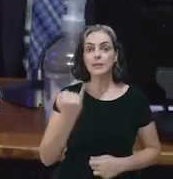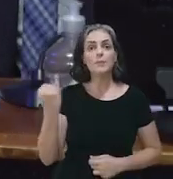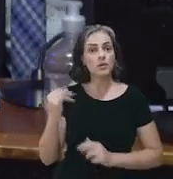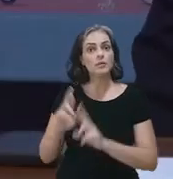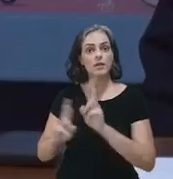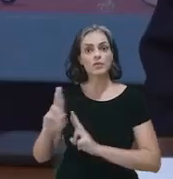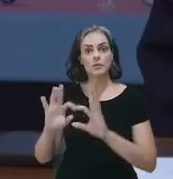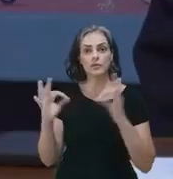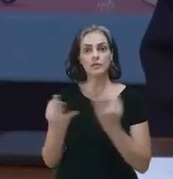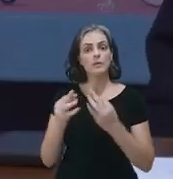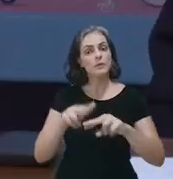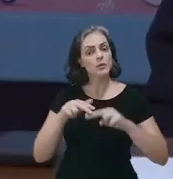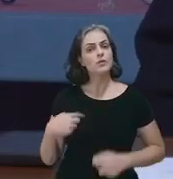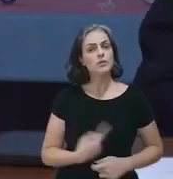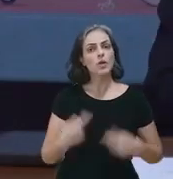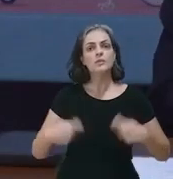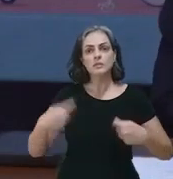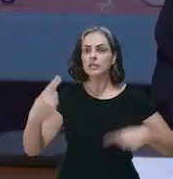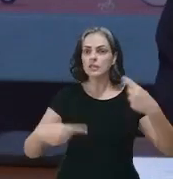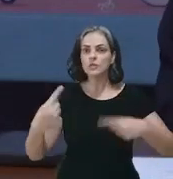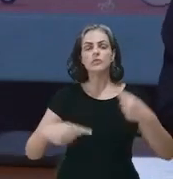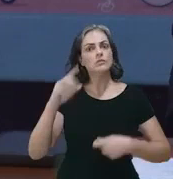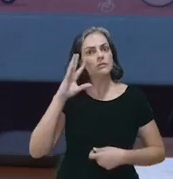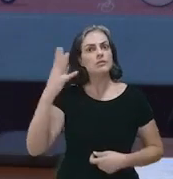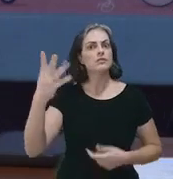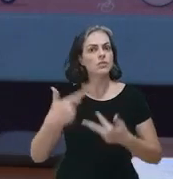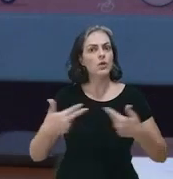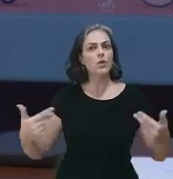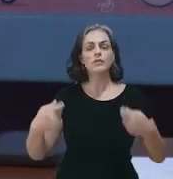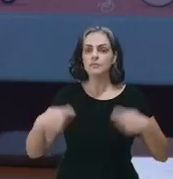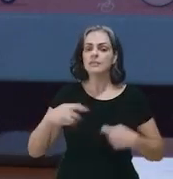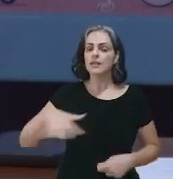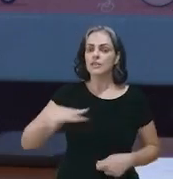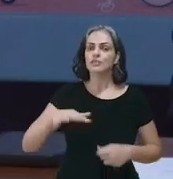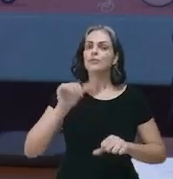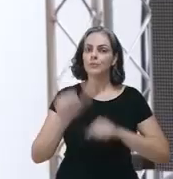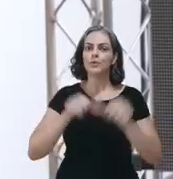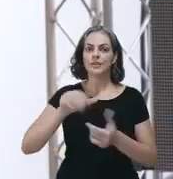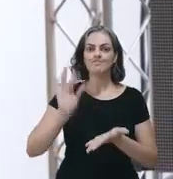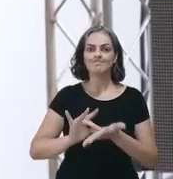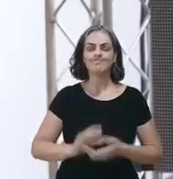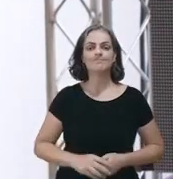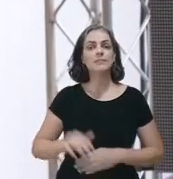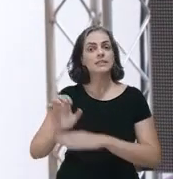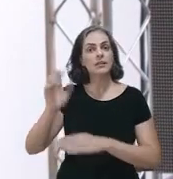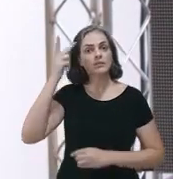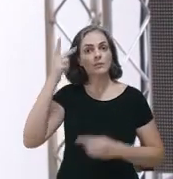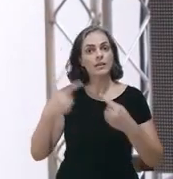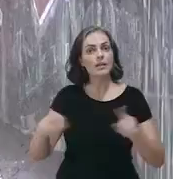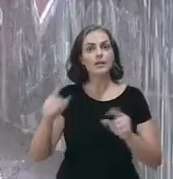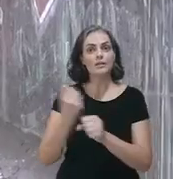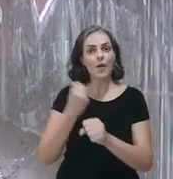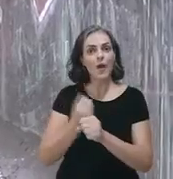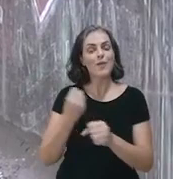relações familiares e é por isso que a gente tem que discutir mobilidade urbana, porque o setor precisa de uma mudança de lógica. Em São Paulo, inauguramos